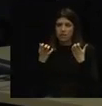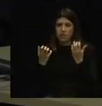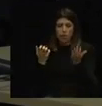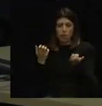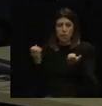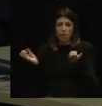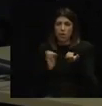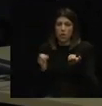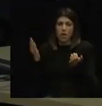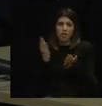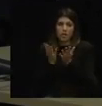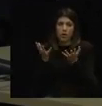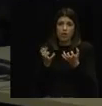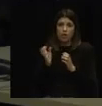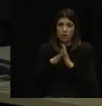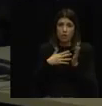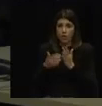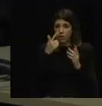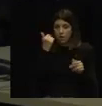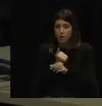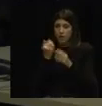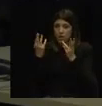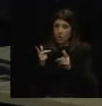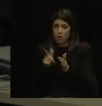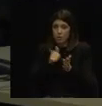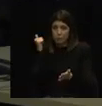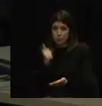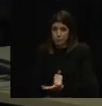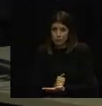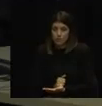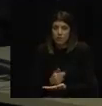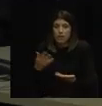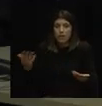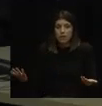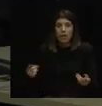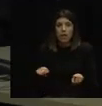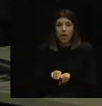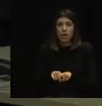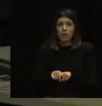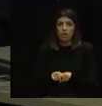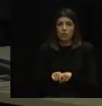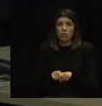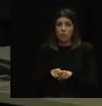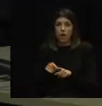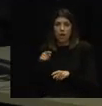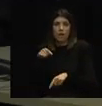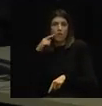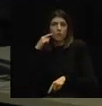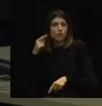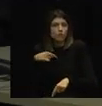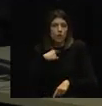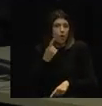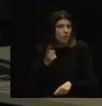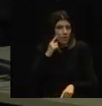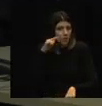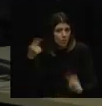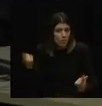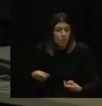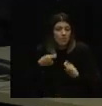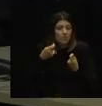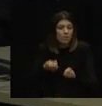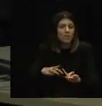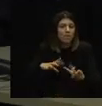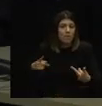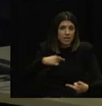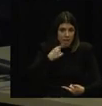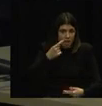do plano de atividades e do fecho de contas. Ou seja, vemos desaparecer do escrutínio público os maiores investimentos da